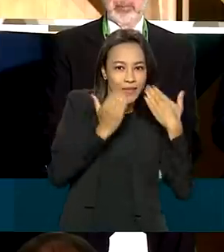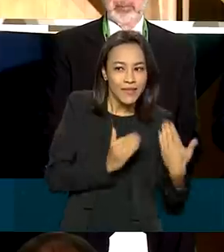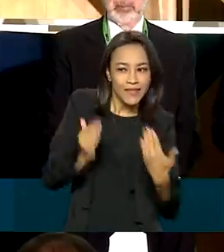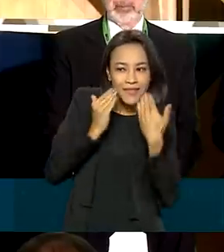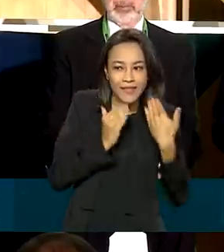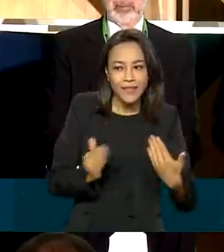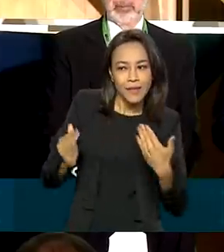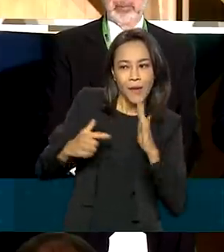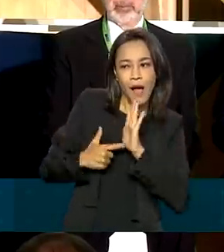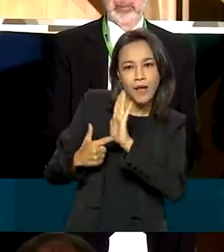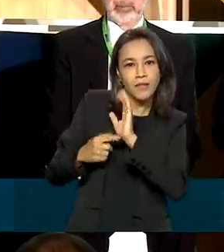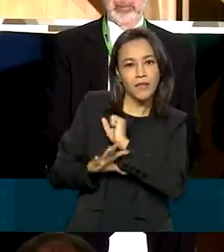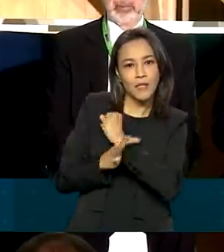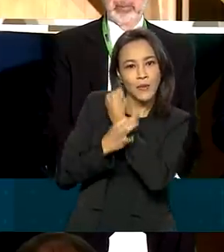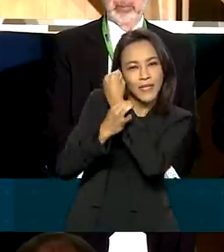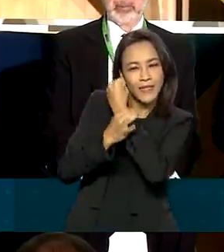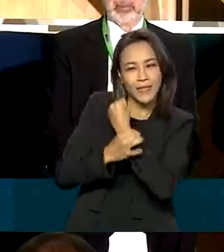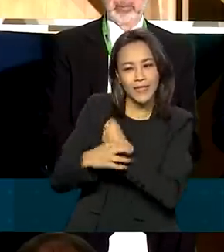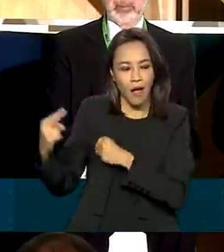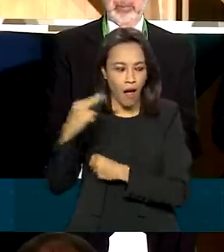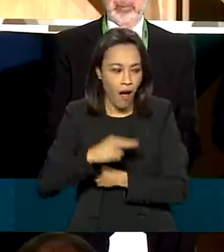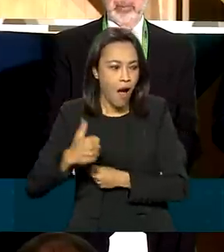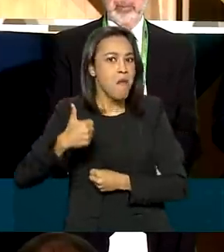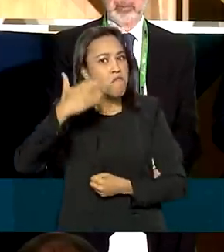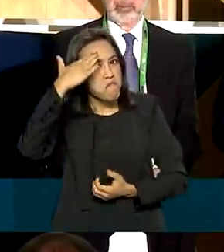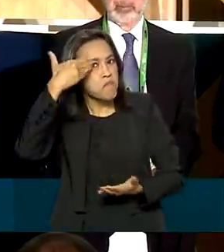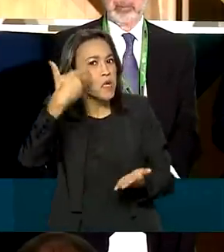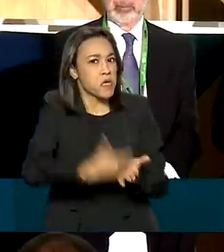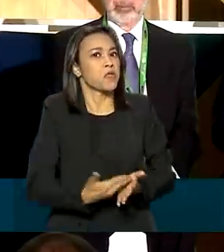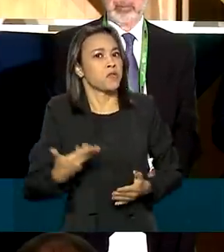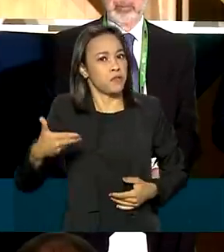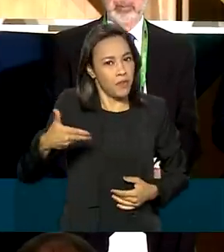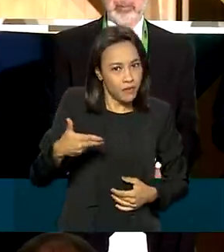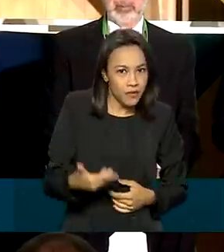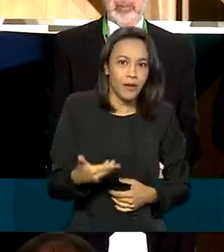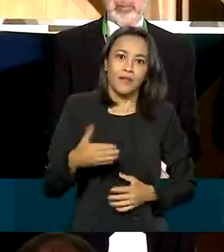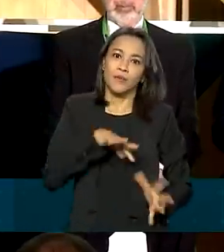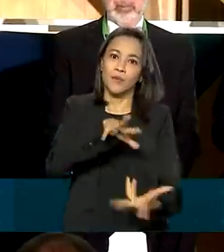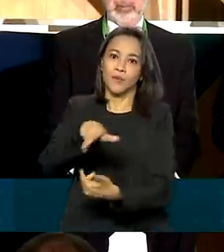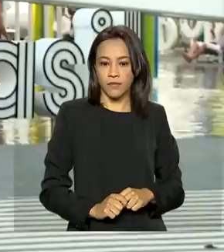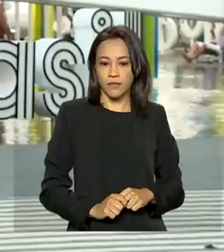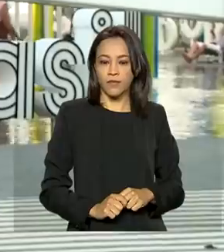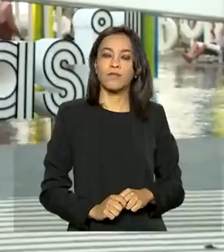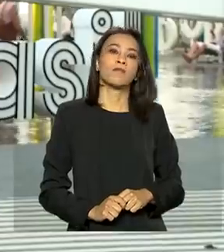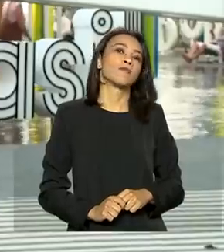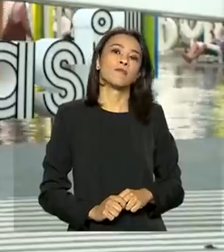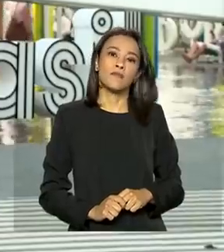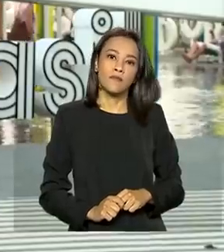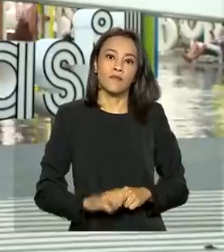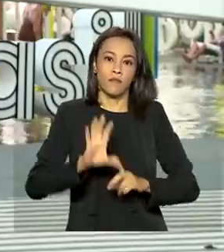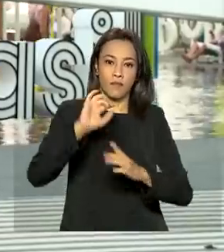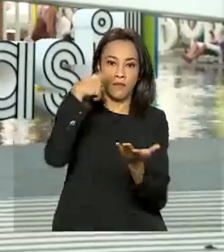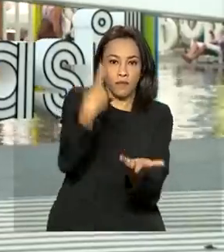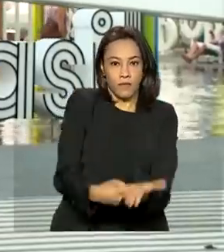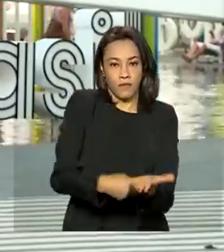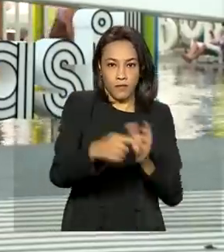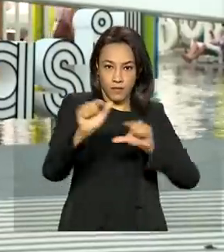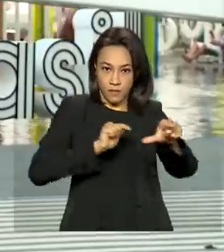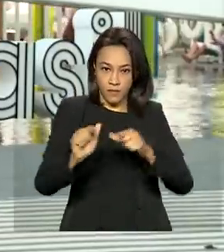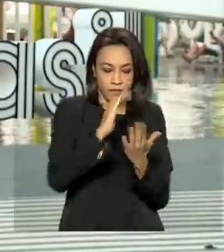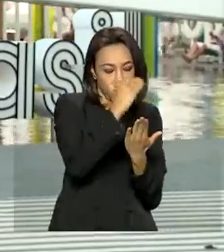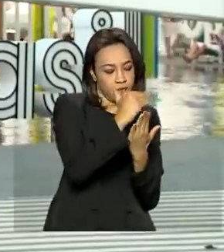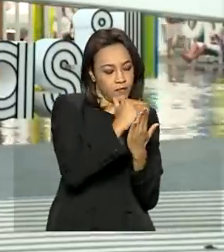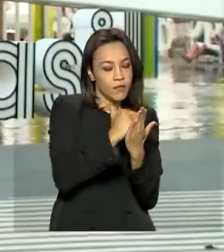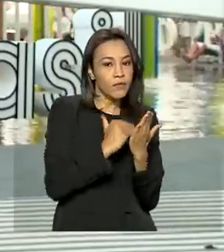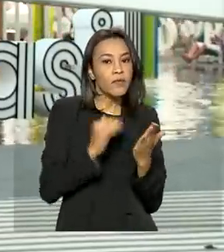e a segurança e conquista credibilidade junto ao mundo agenda do presidente